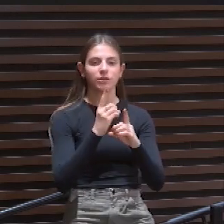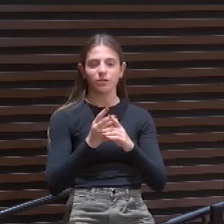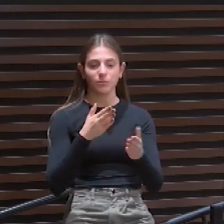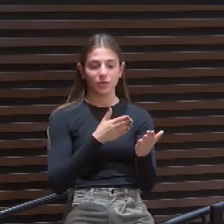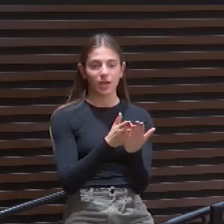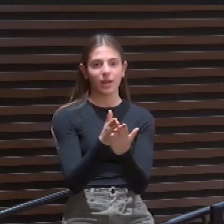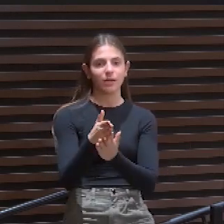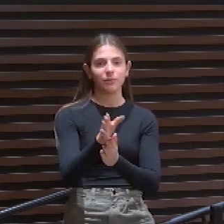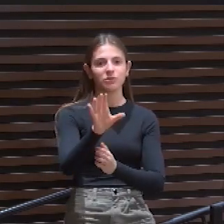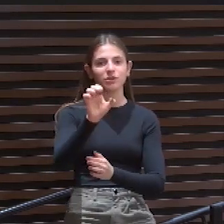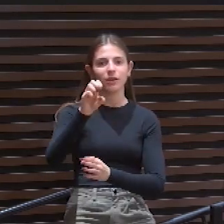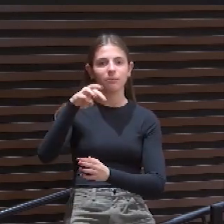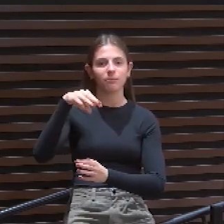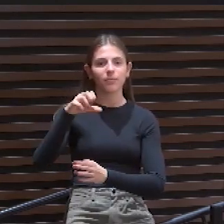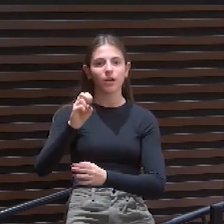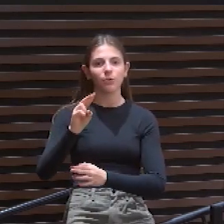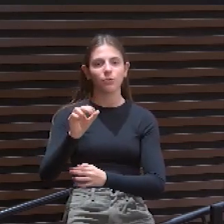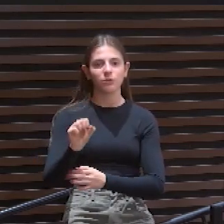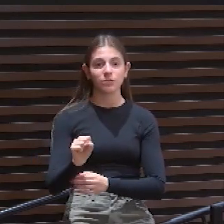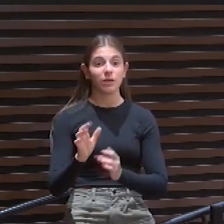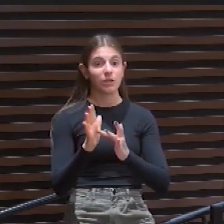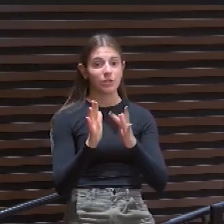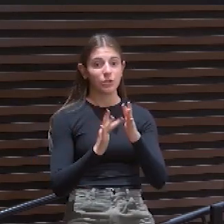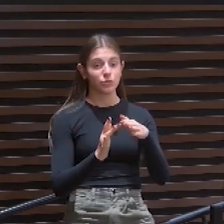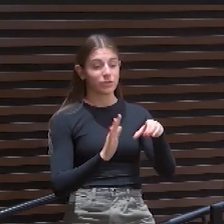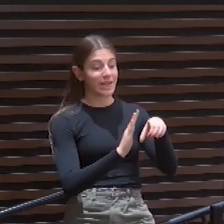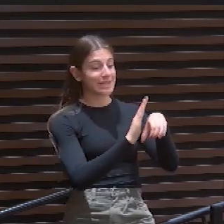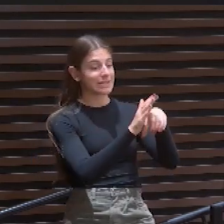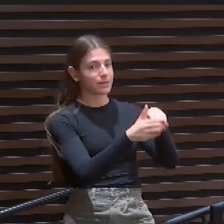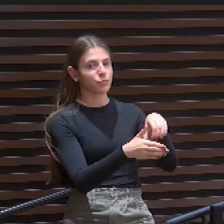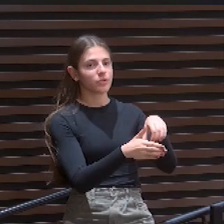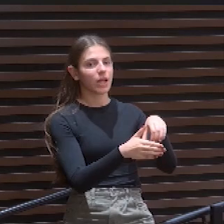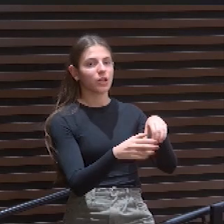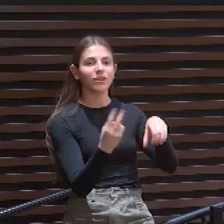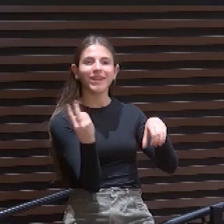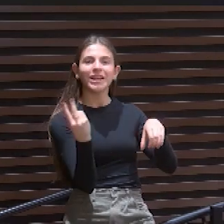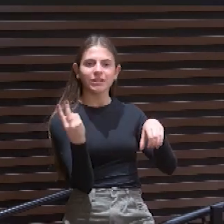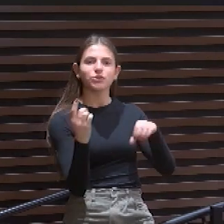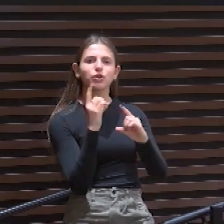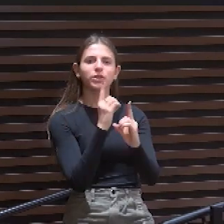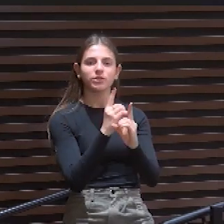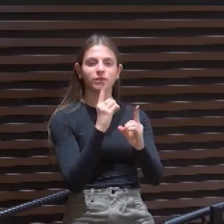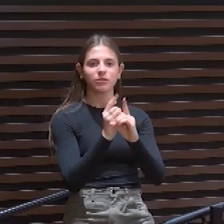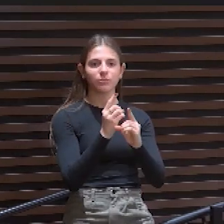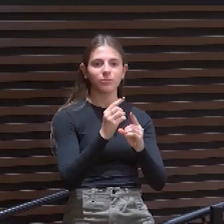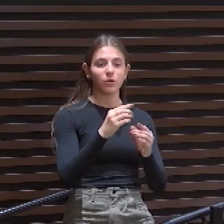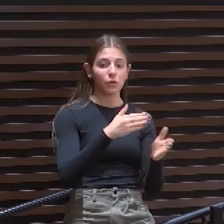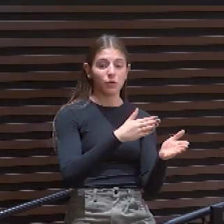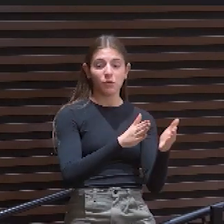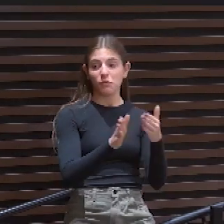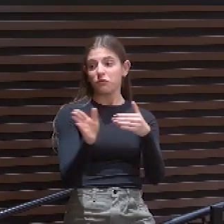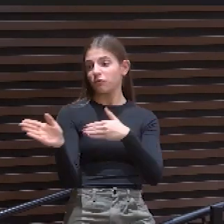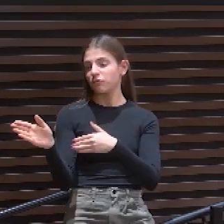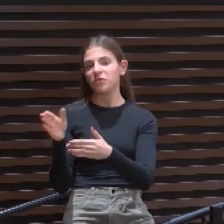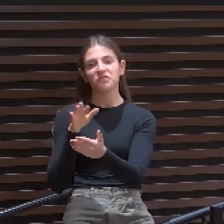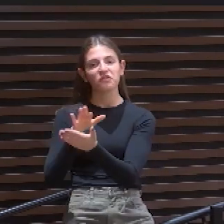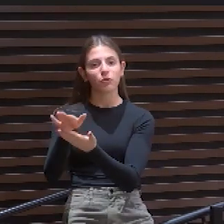Jesus é sepultado, e esses 2 discípulos voltam as costas para Jerusalém e vão